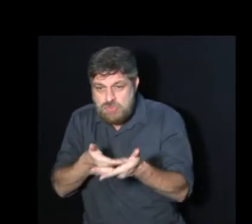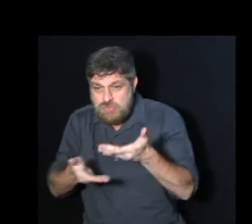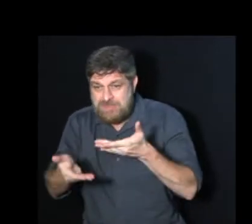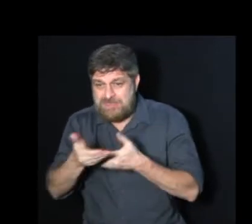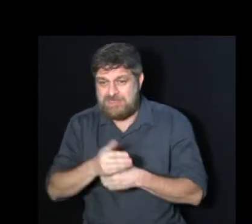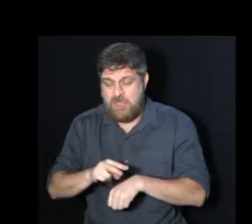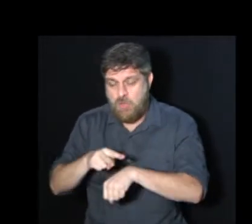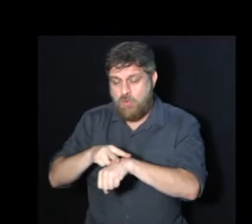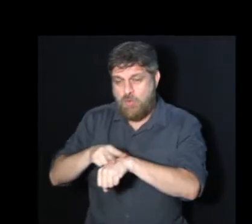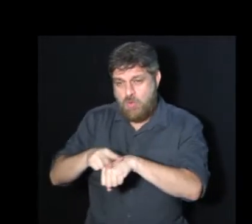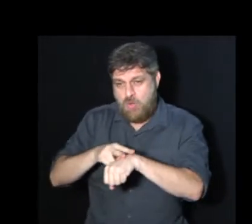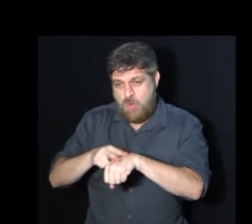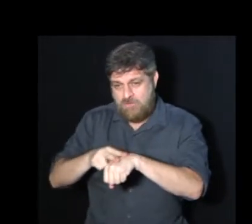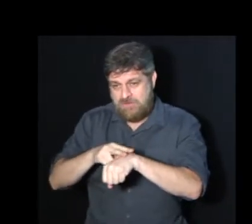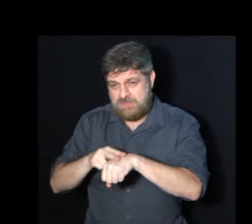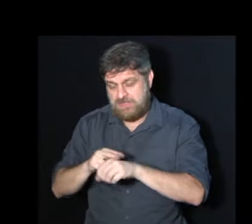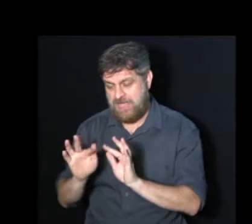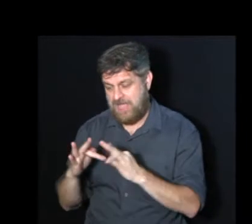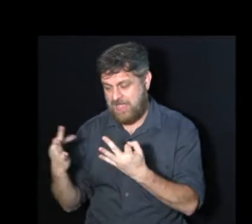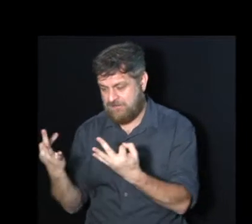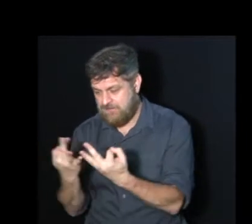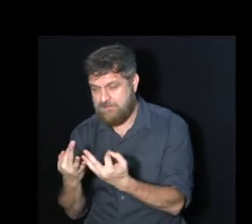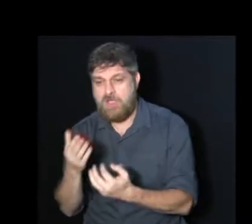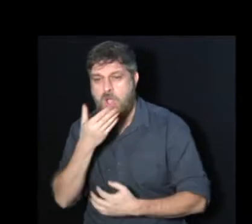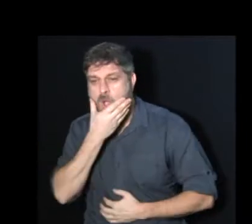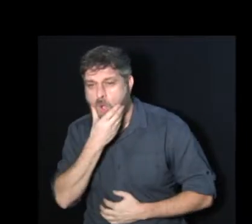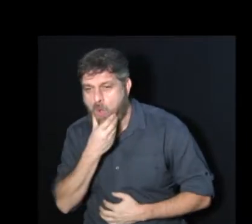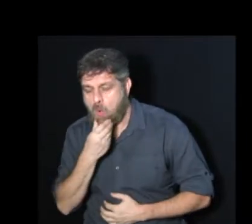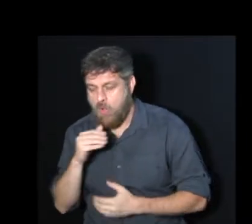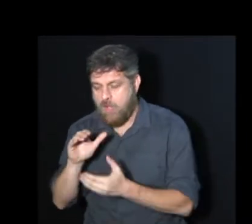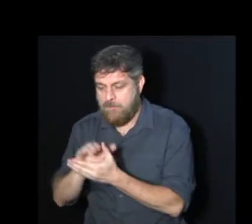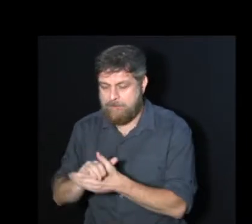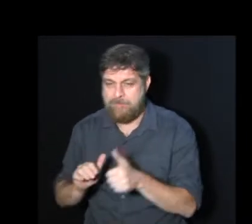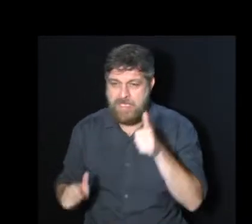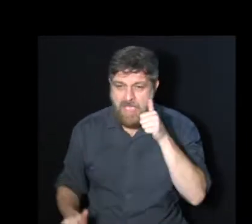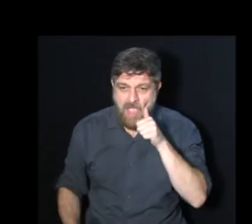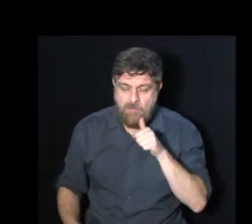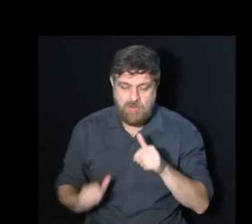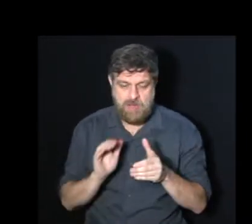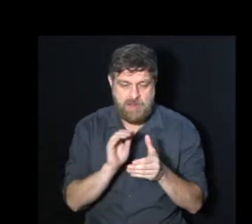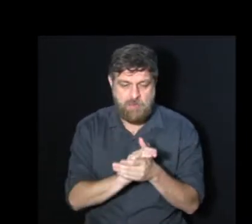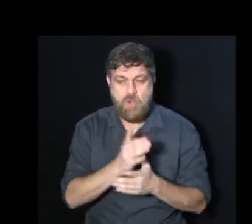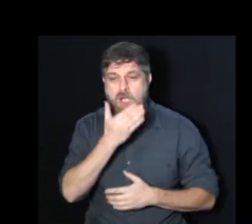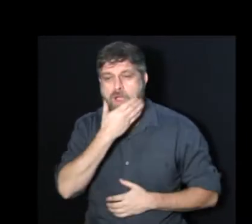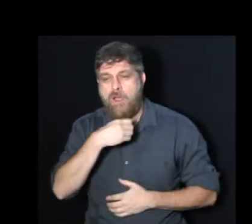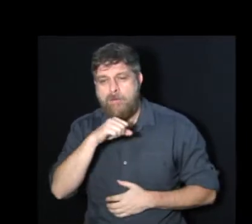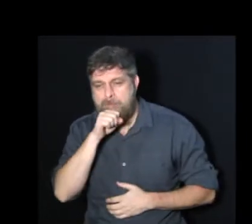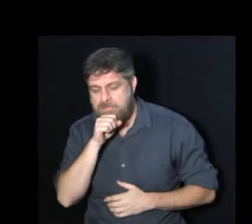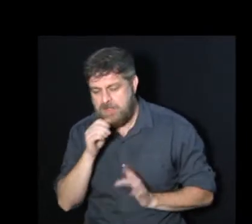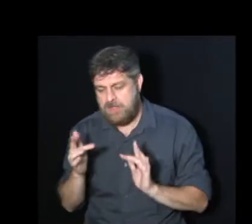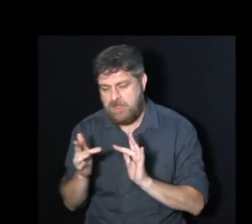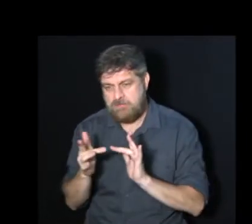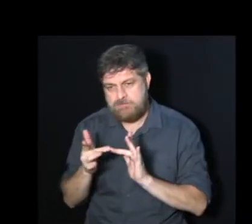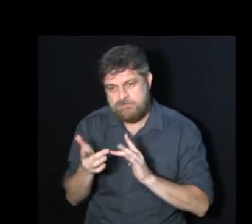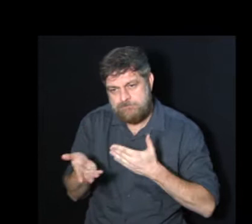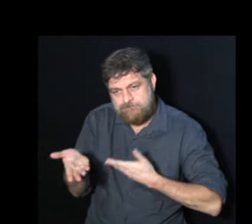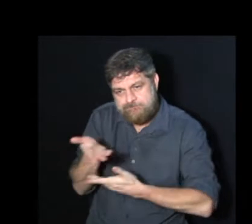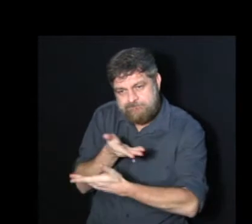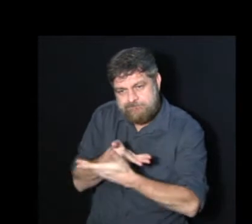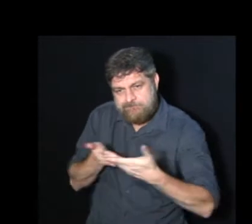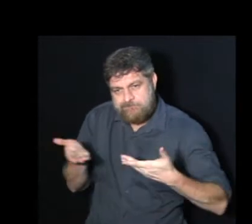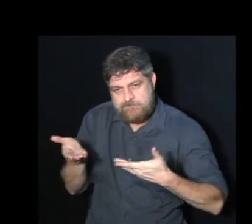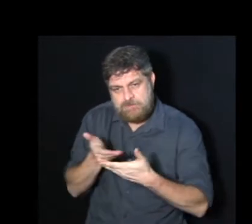só pelas relações familiares entre marido, esposa, filhos e pais, né, pais, filhas e